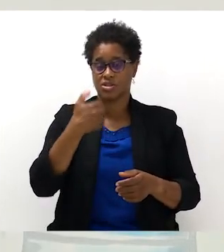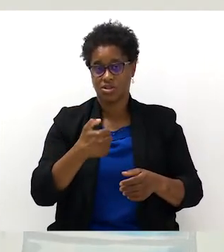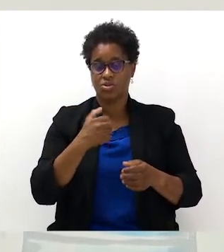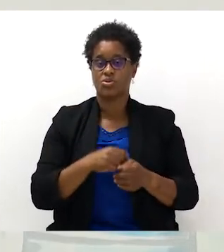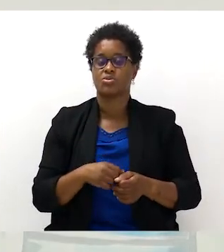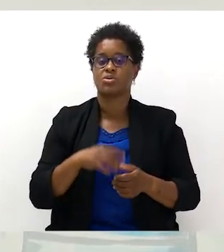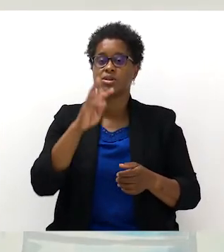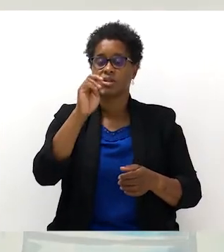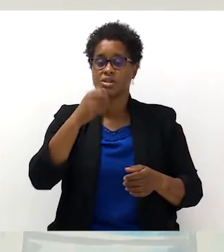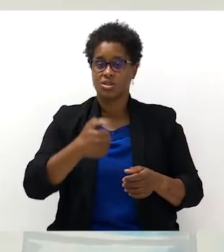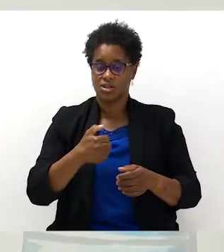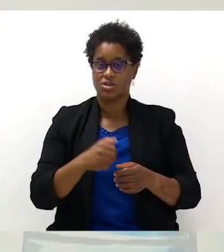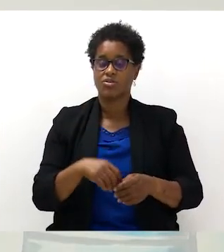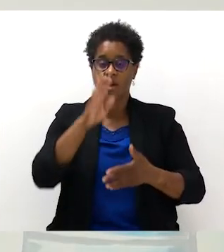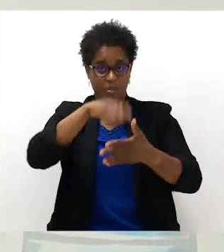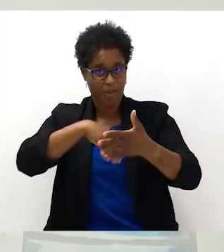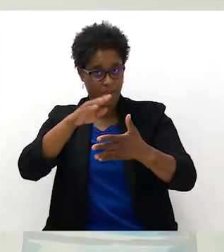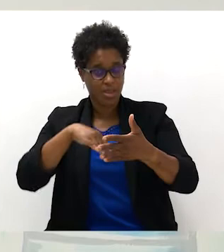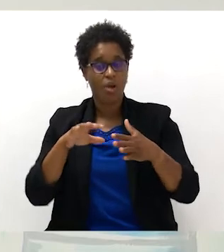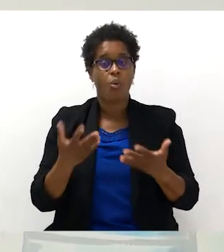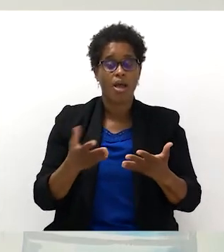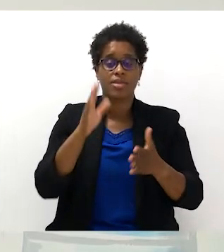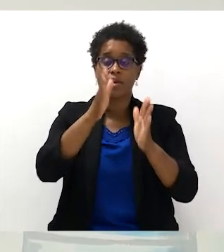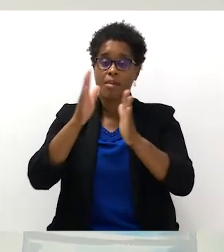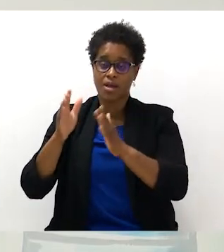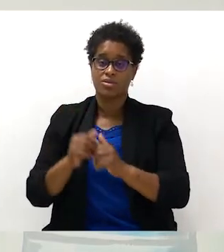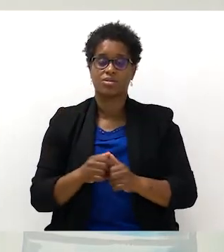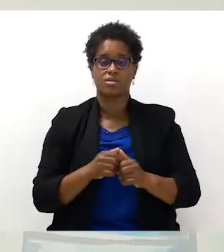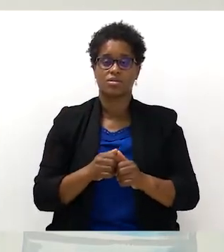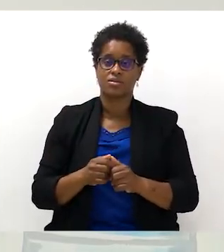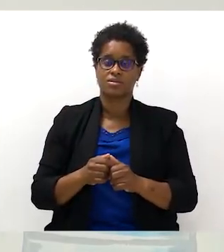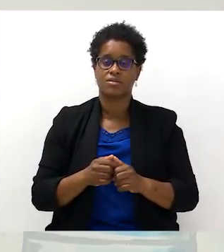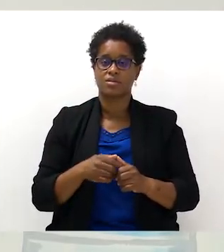3/5. 3/5, vamos pintar quantas partes? O